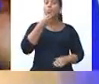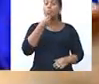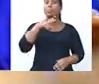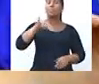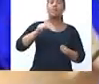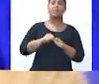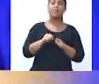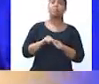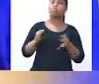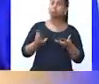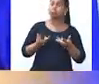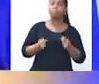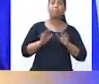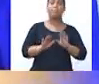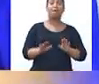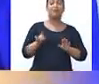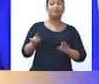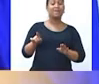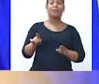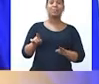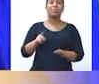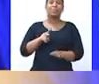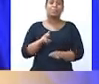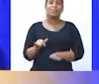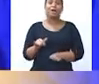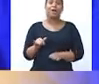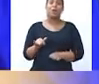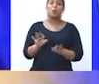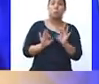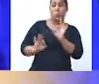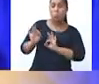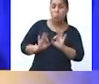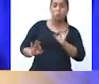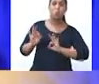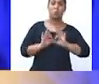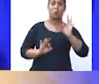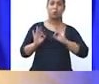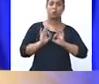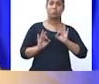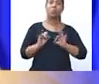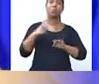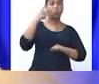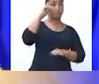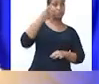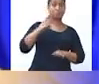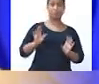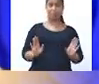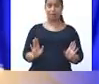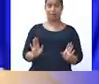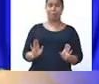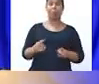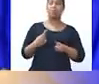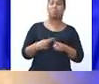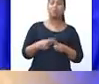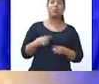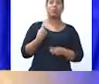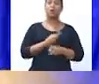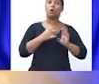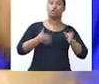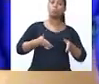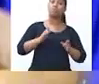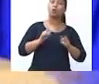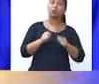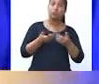vai fazer, maravilha. Mas ele não se dá o trabalho de organizar e depois delegar. E isso já é um tempo que a gente está